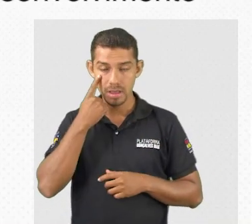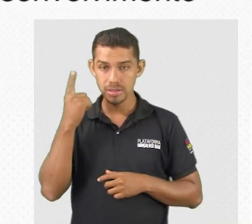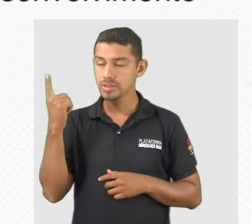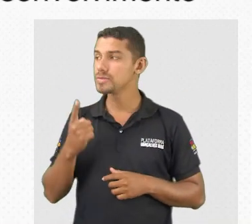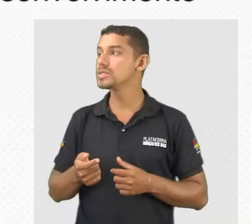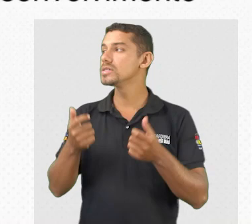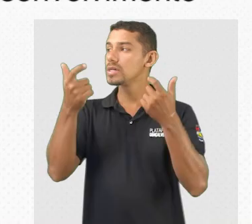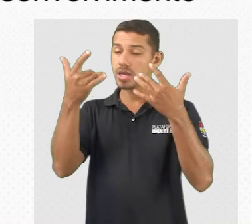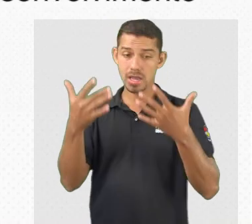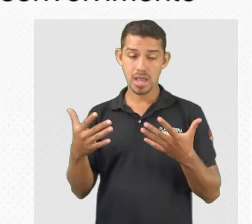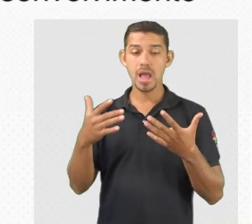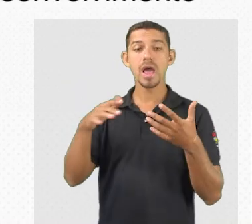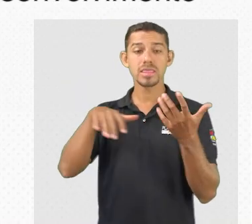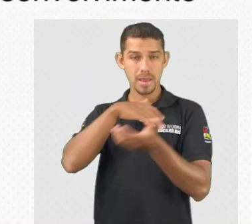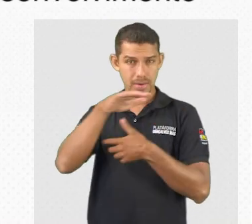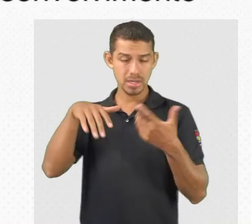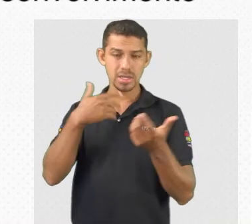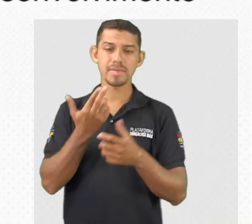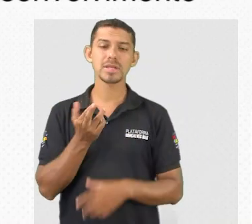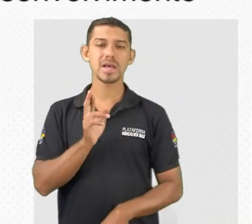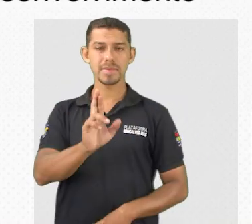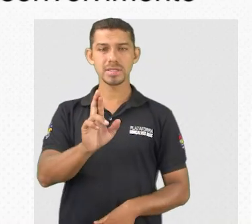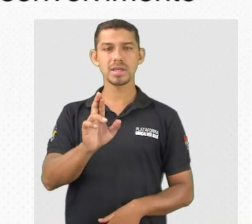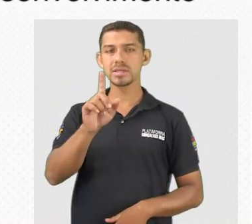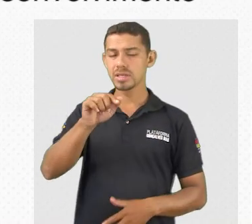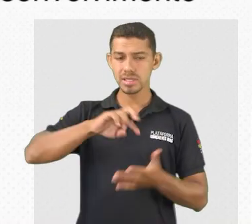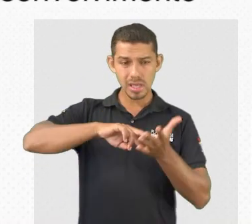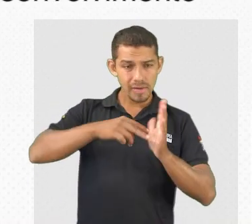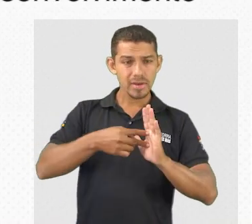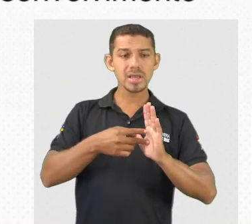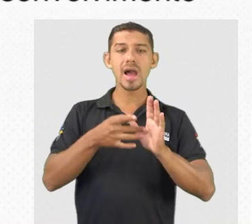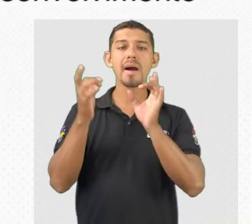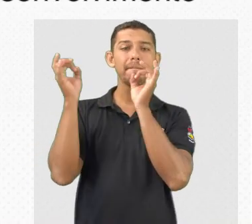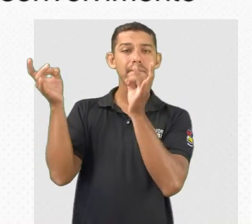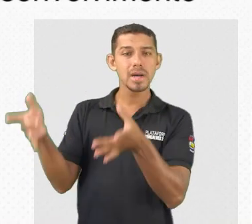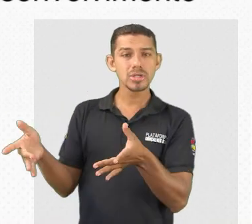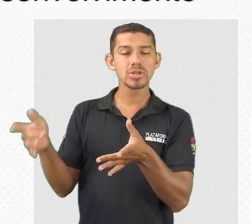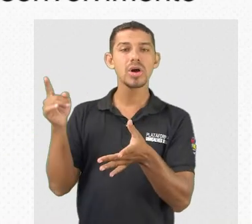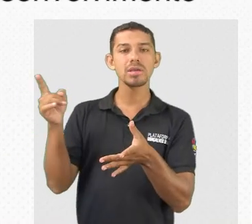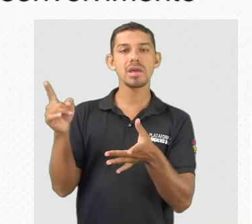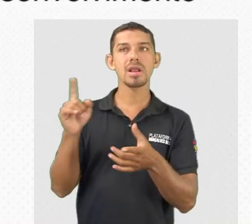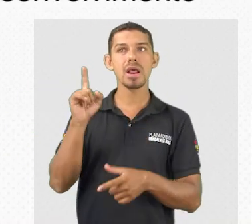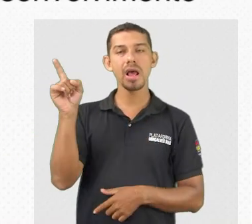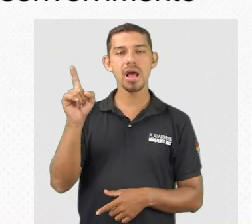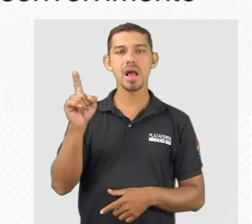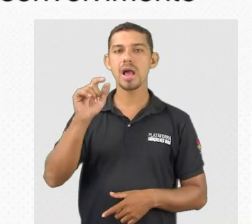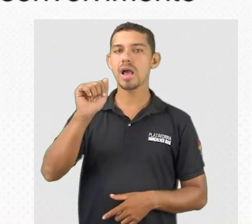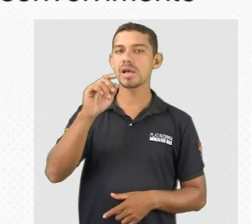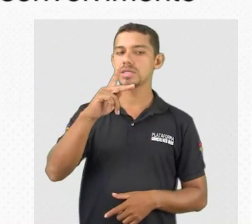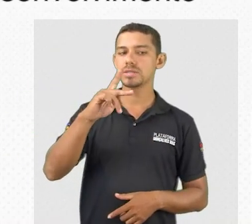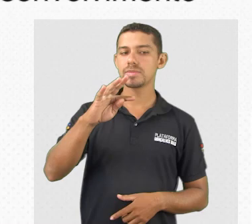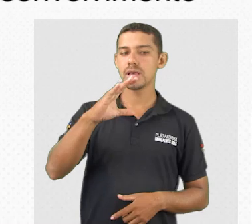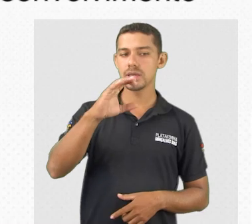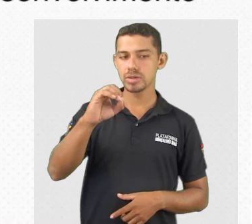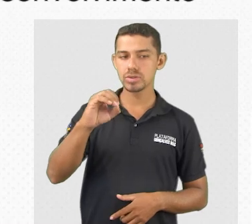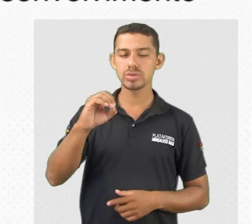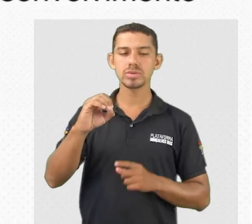dizer que a democracia evoluiu para uma forma mais representativa significa dizer que ela abandonou aquele seu aspecto mais